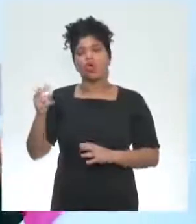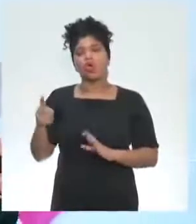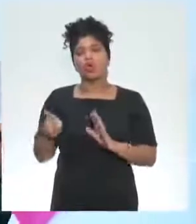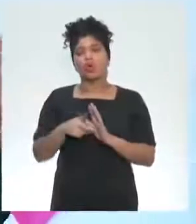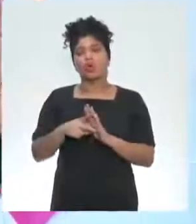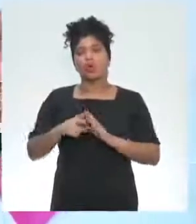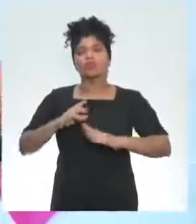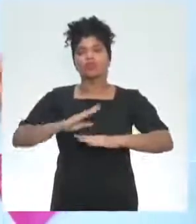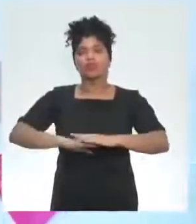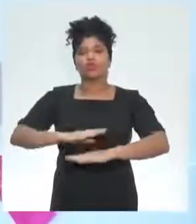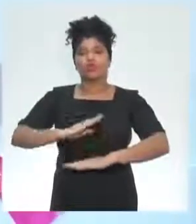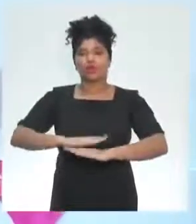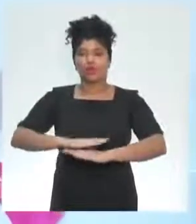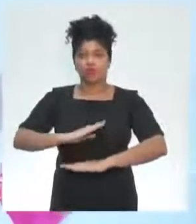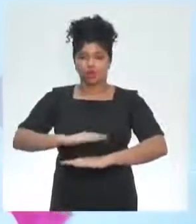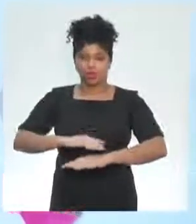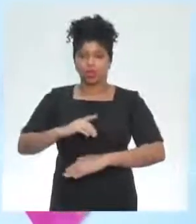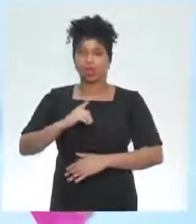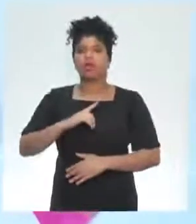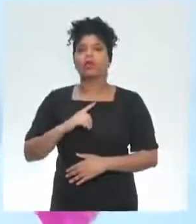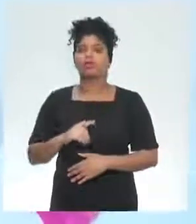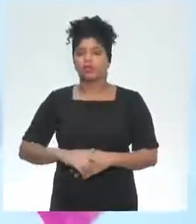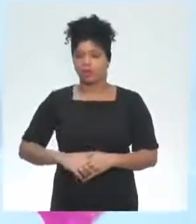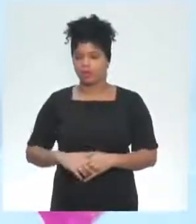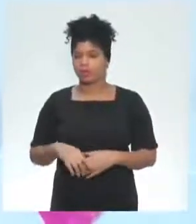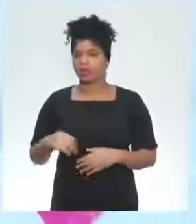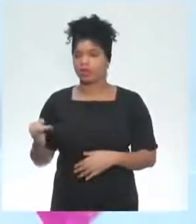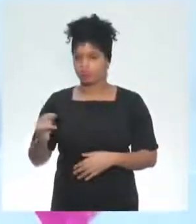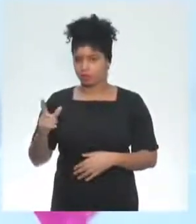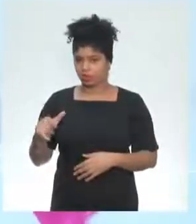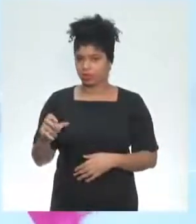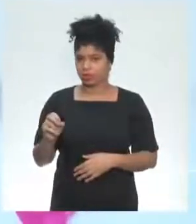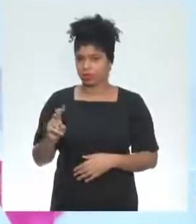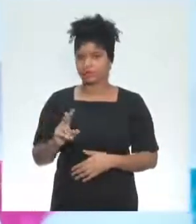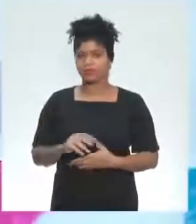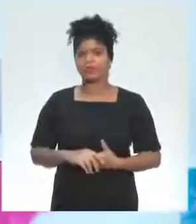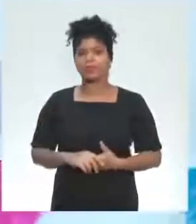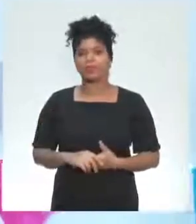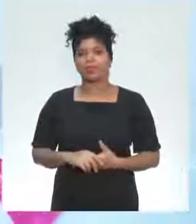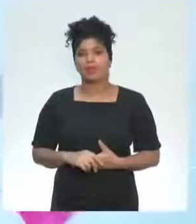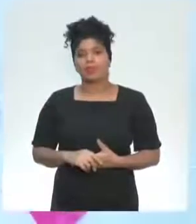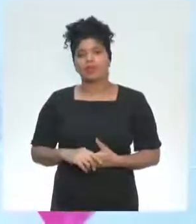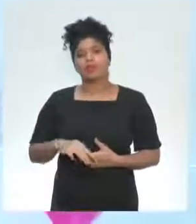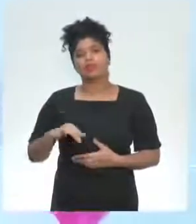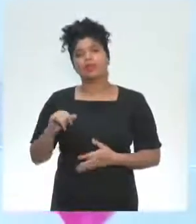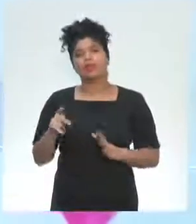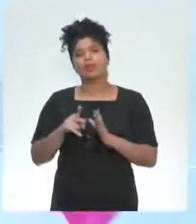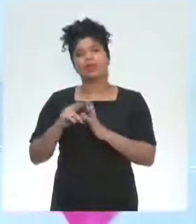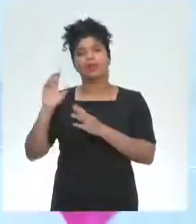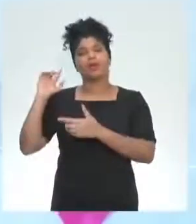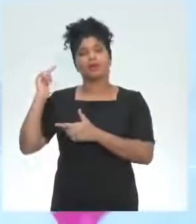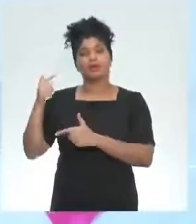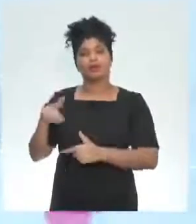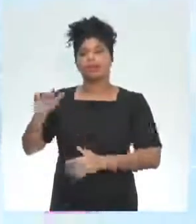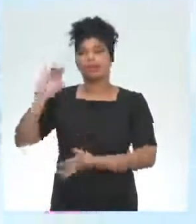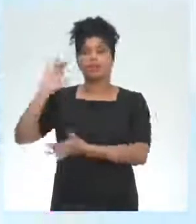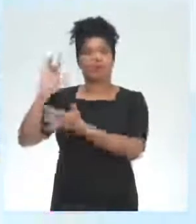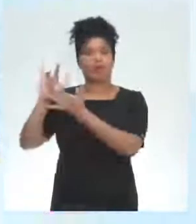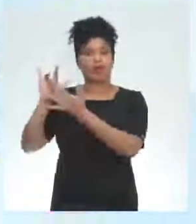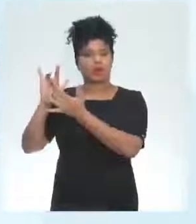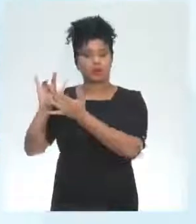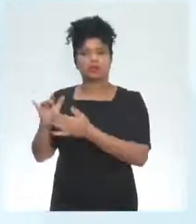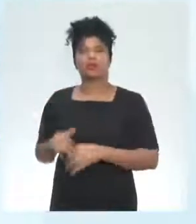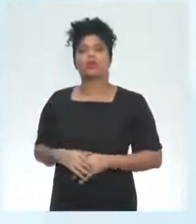o meu figurino e o meu cenário a esse tipo de dança que está sendo colocado ali. Tá? Se elas forem de caráter erudito, clássico, de salão,